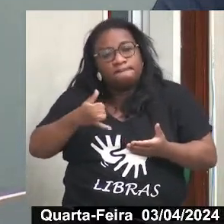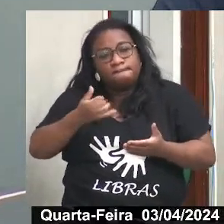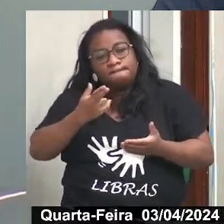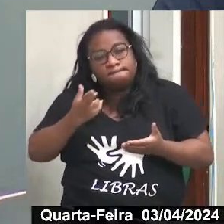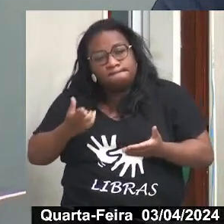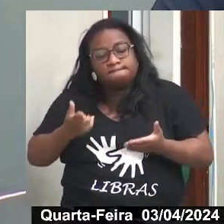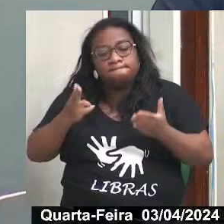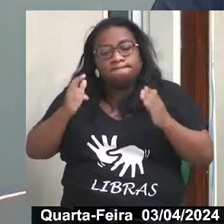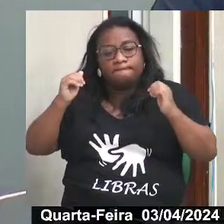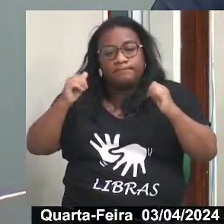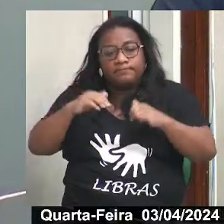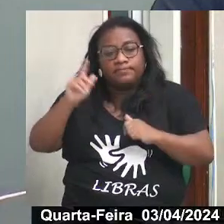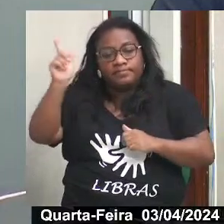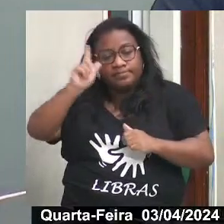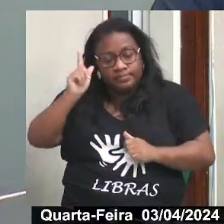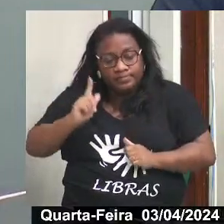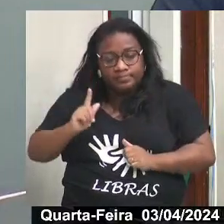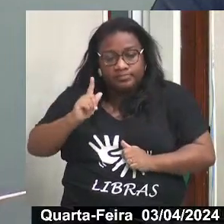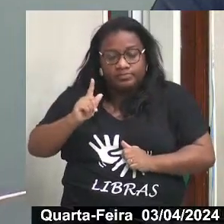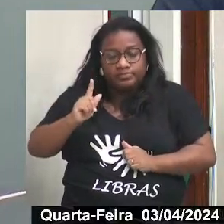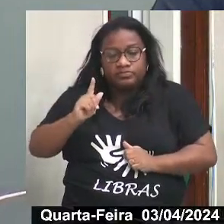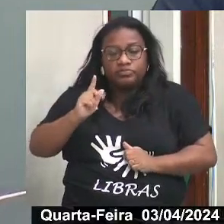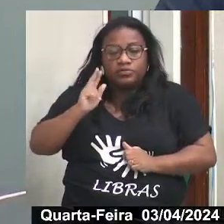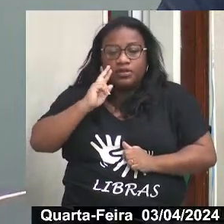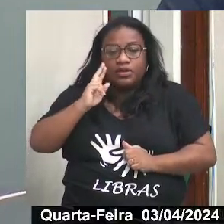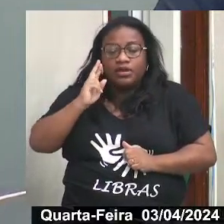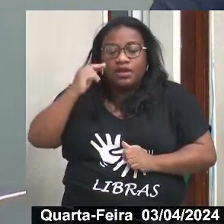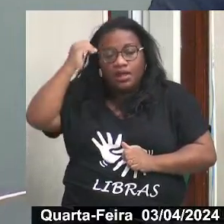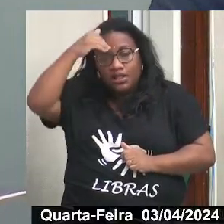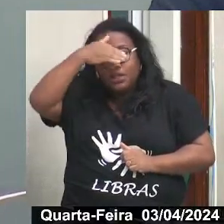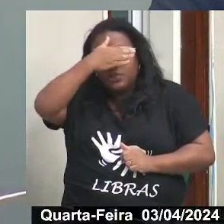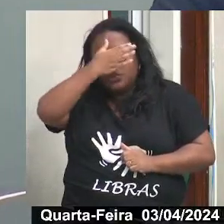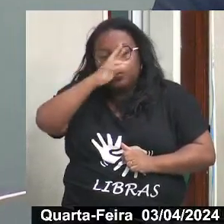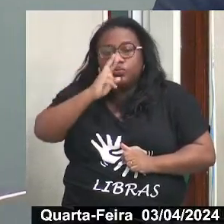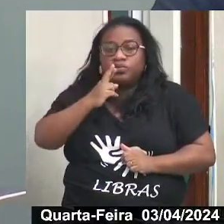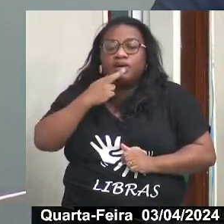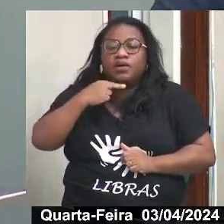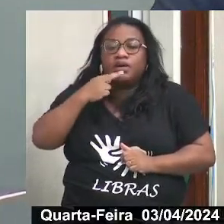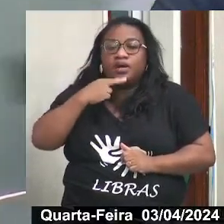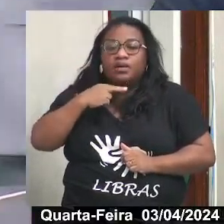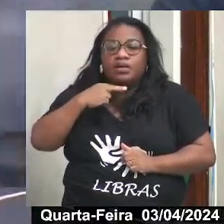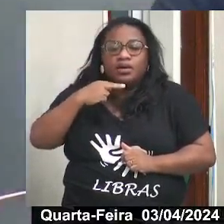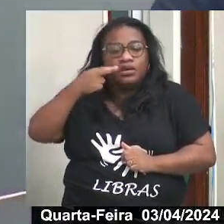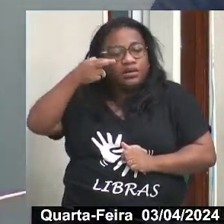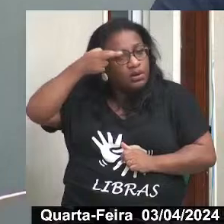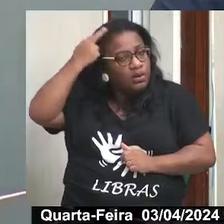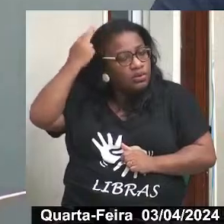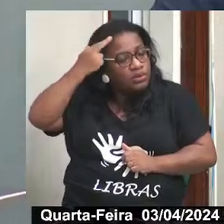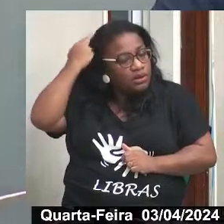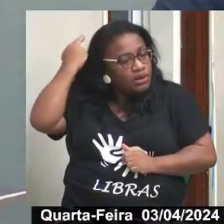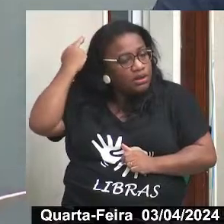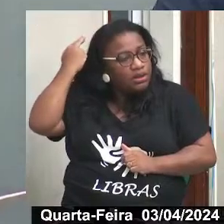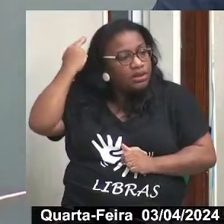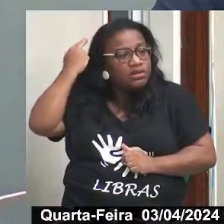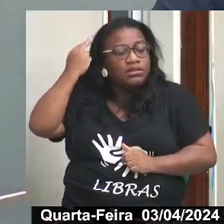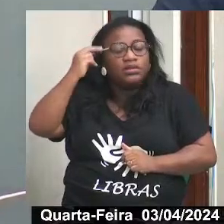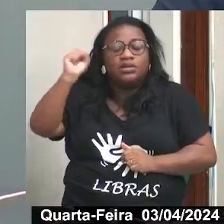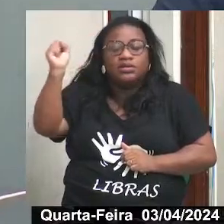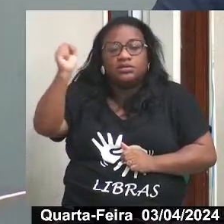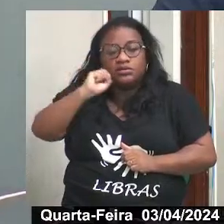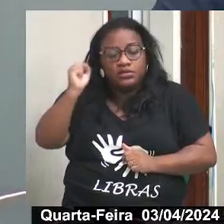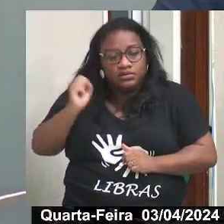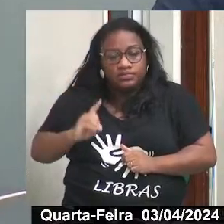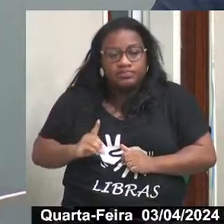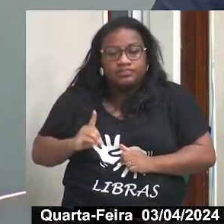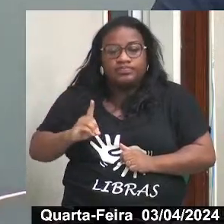João Antônio de Irade, José de Souza Santos, Leandro de Souza, Renato Luiz Costa Barbosa, Ricardo Almeida dos Santos, Rogério Neopulcino dos Santos,